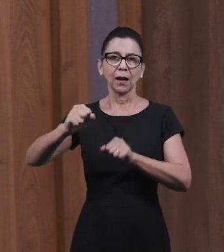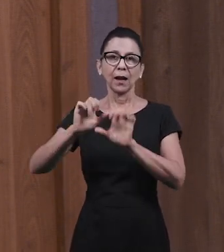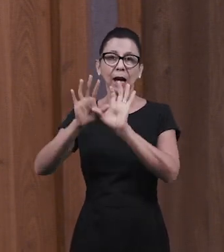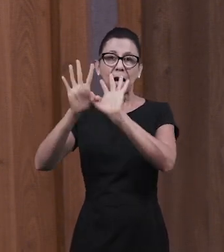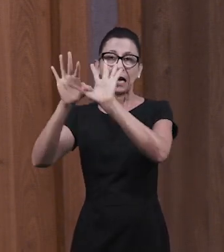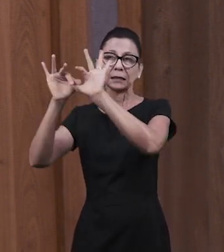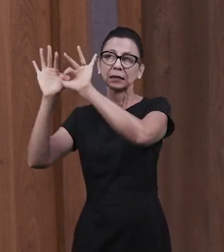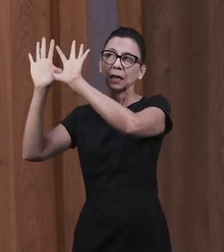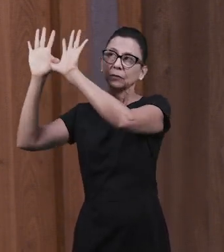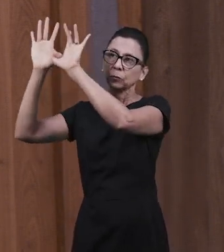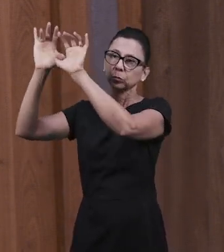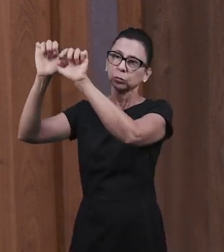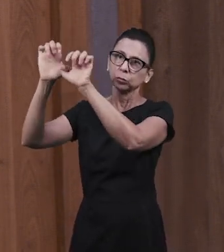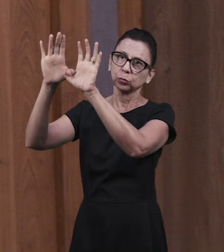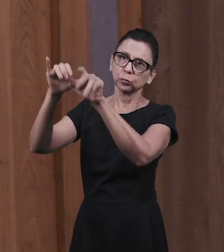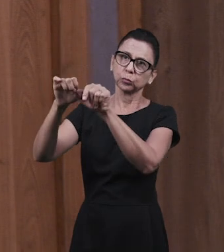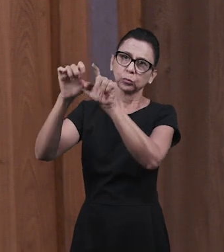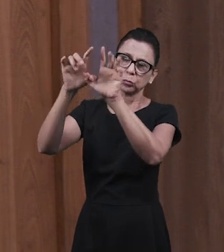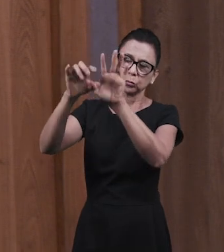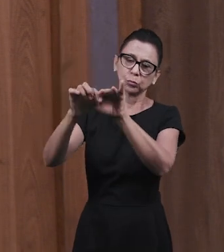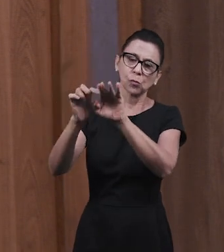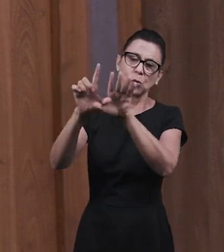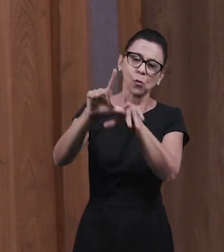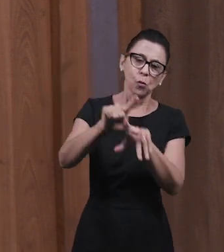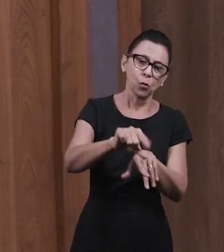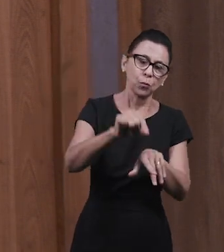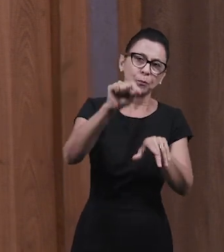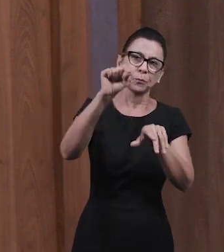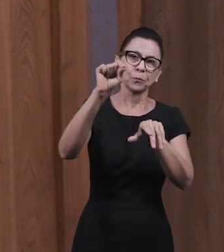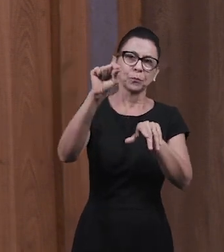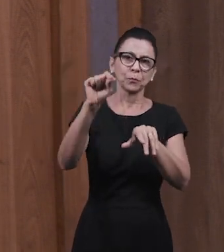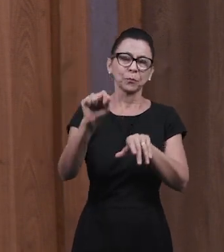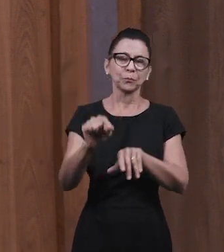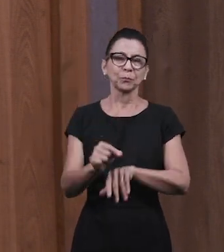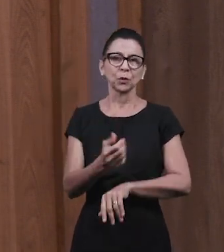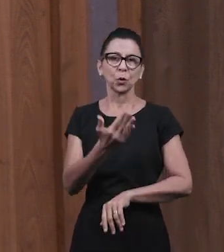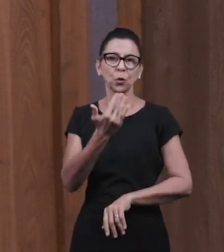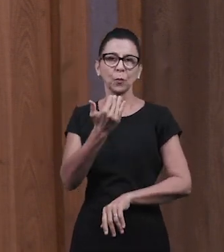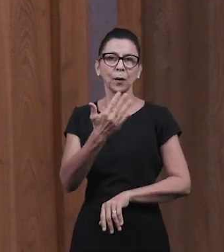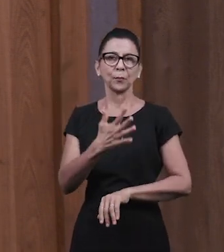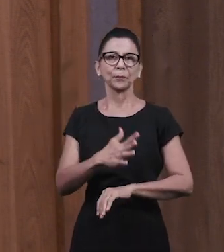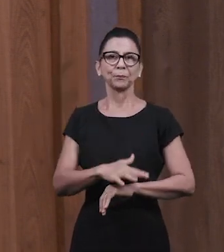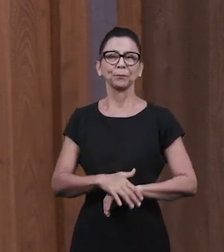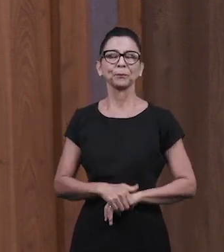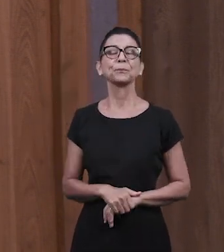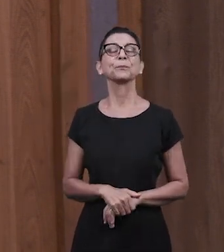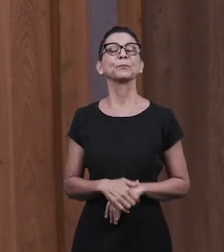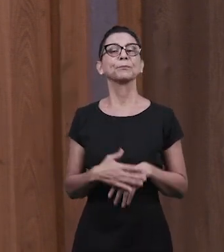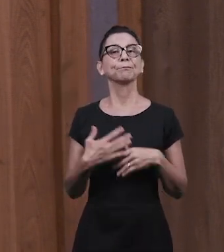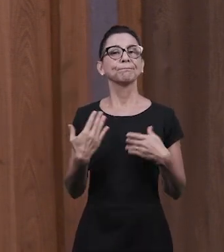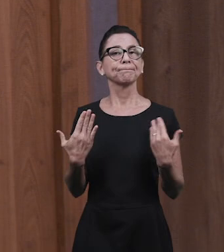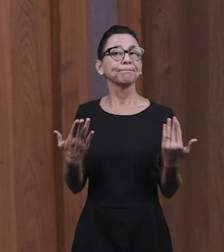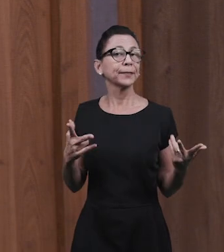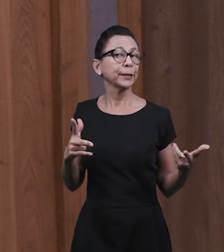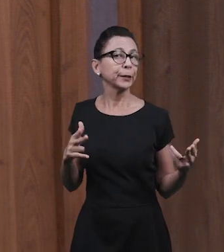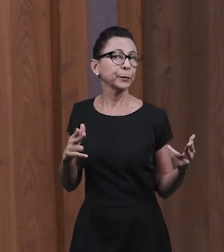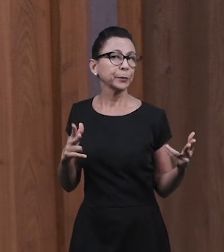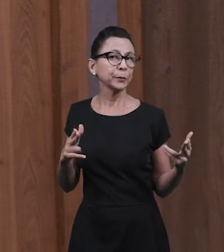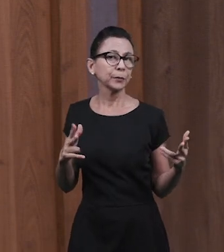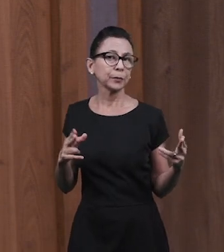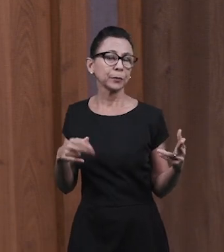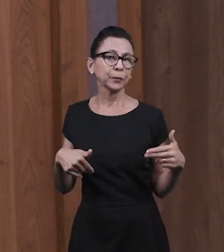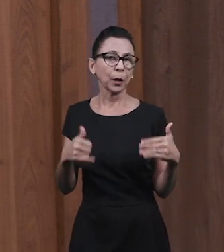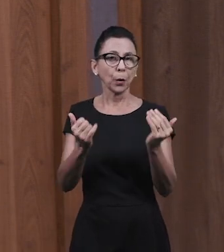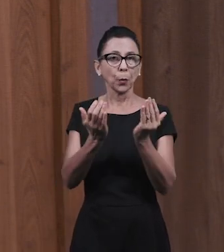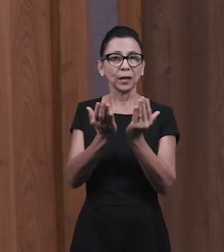a semente, ou seja, o crente que está nessa condição, ele está à beira do caminho e, portanto, ele se torna presa